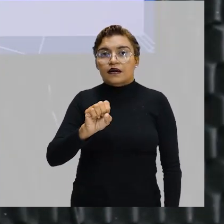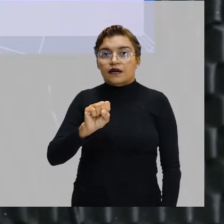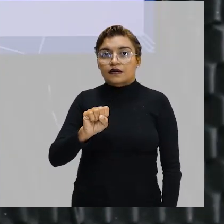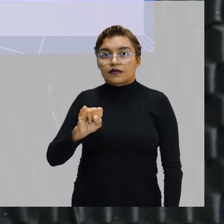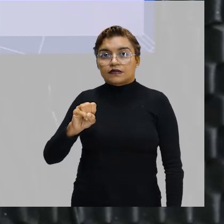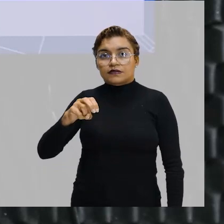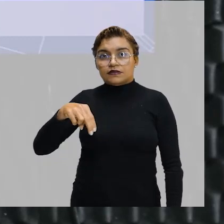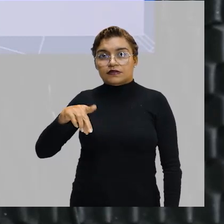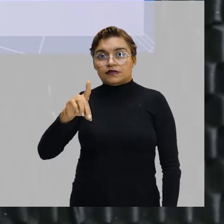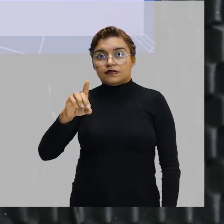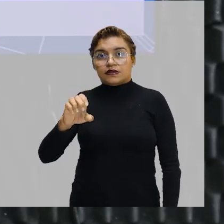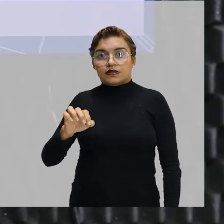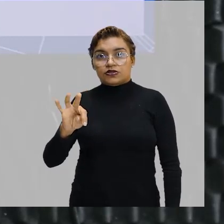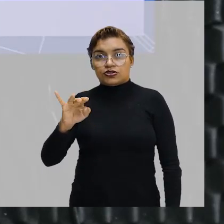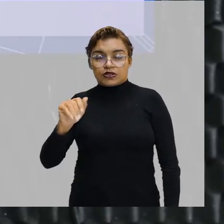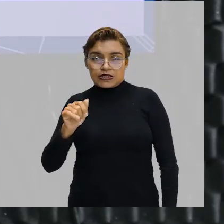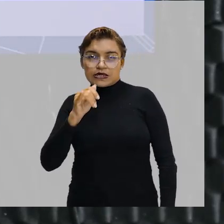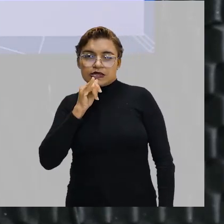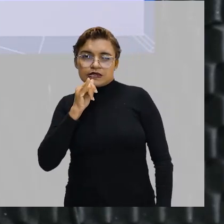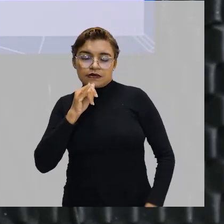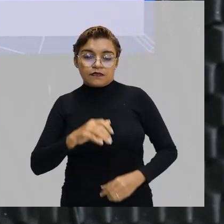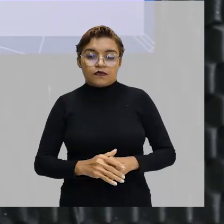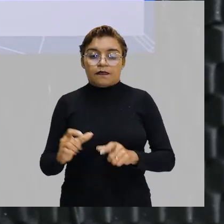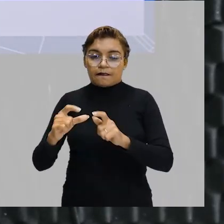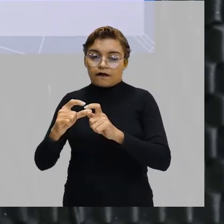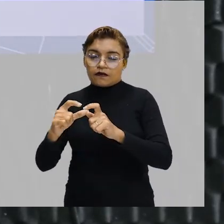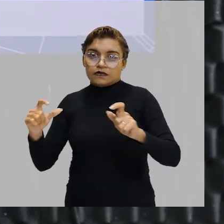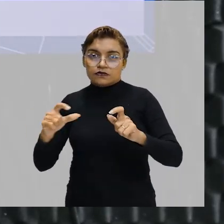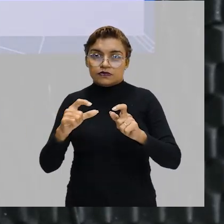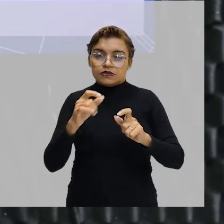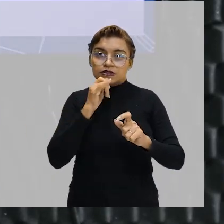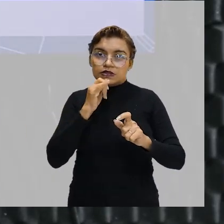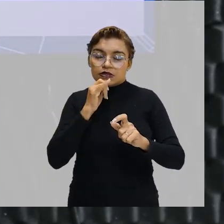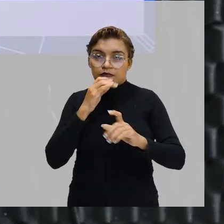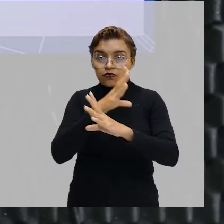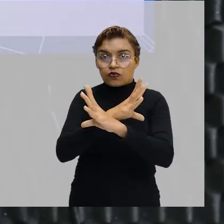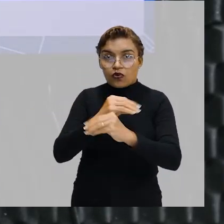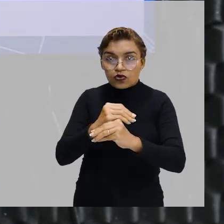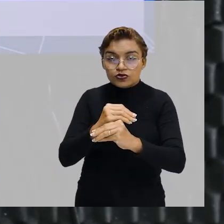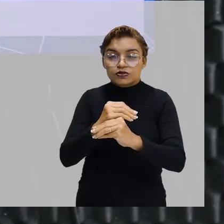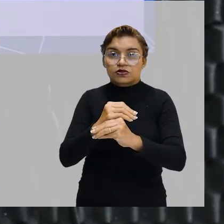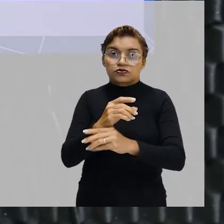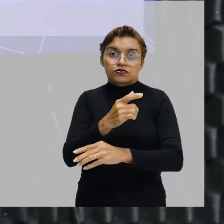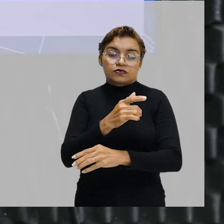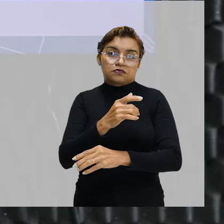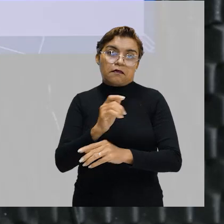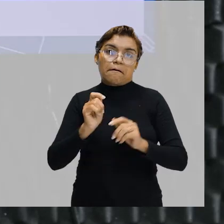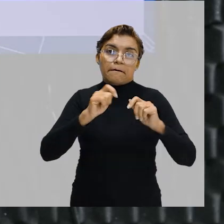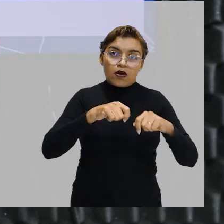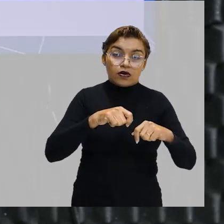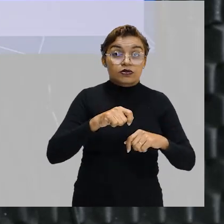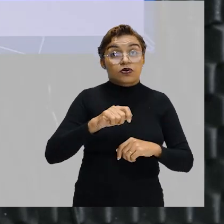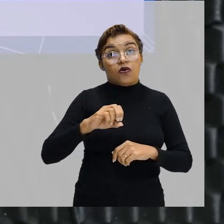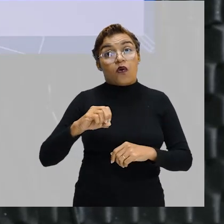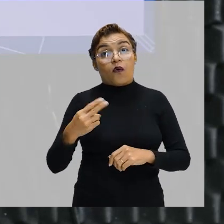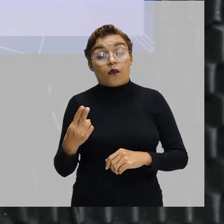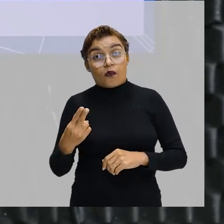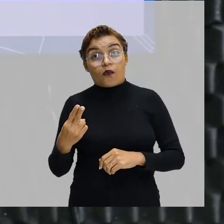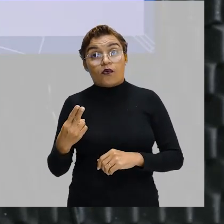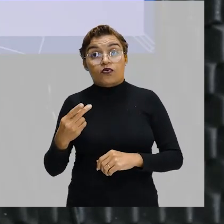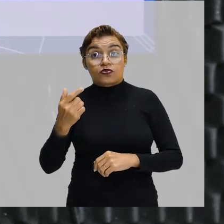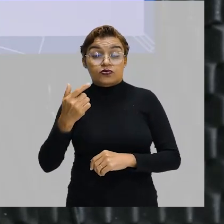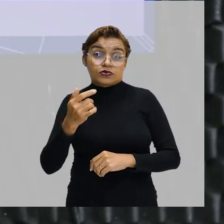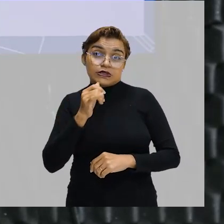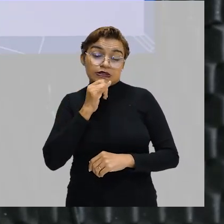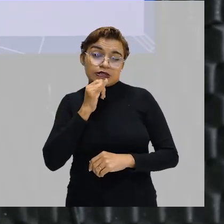ligar se juntar, ou com conjunção, ou podem ficar justapostas